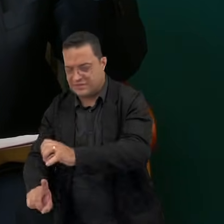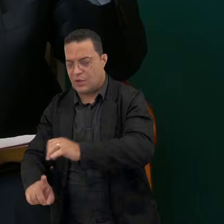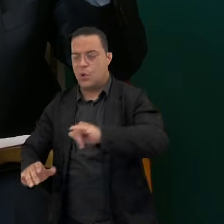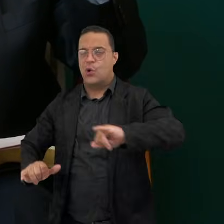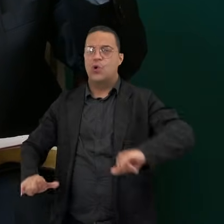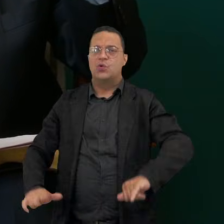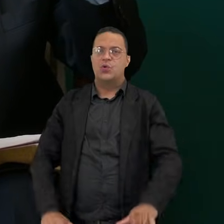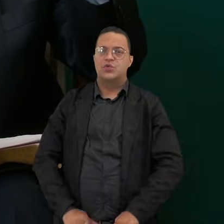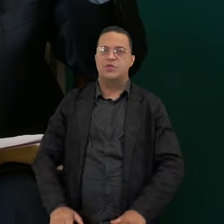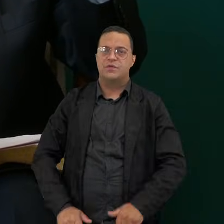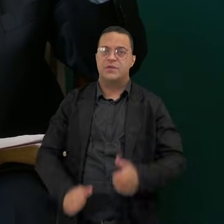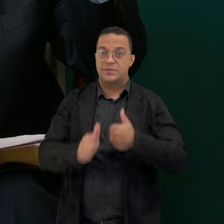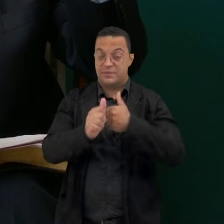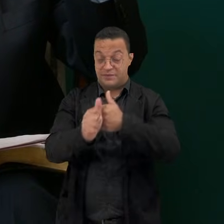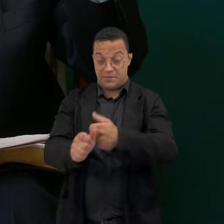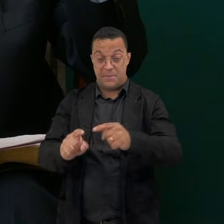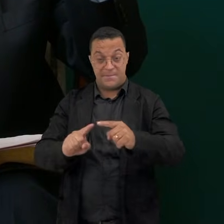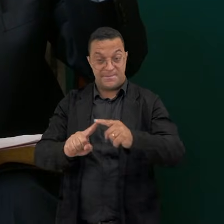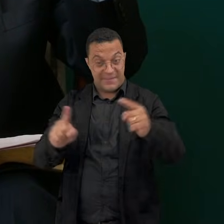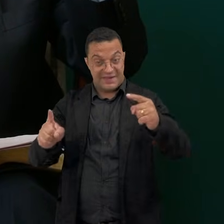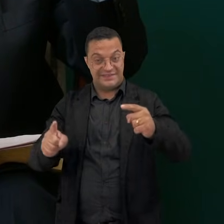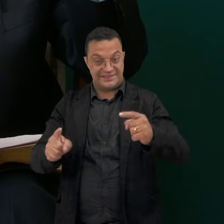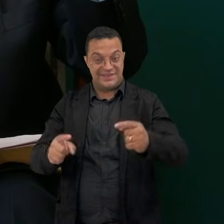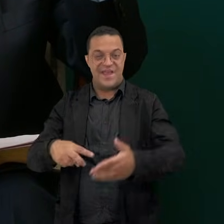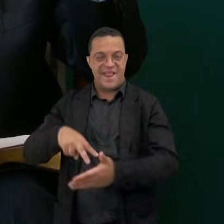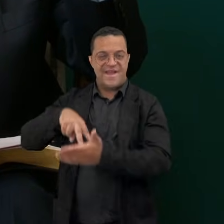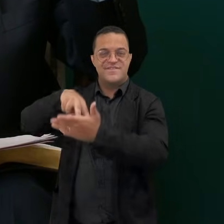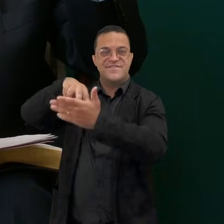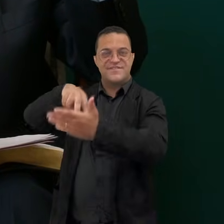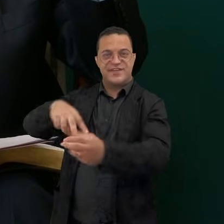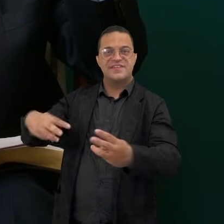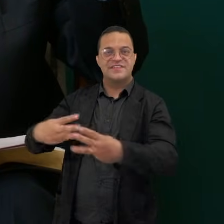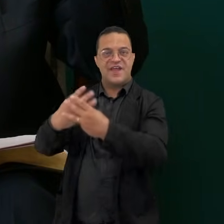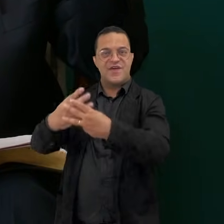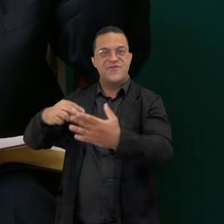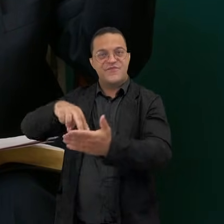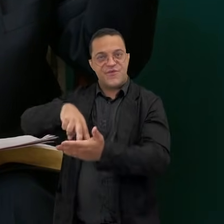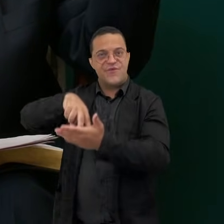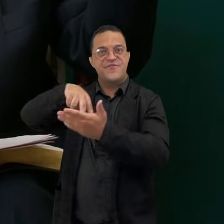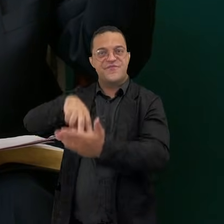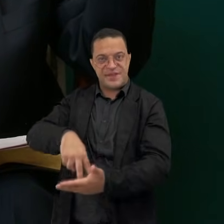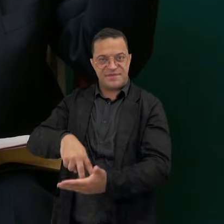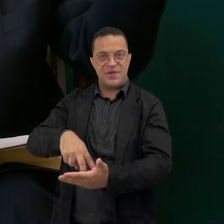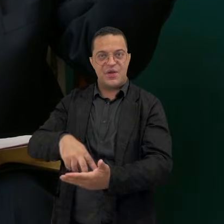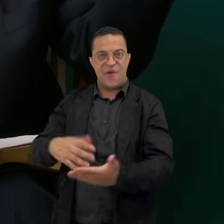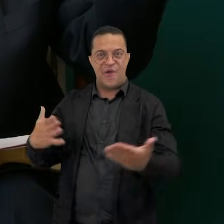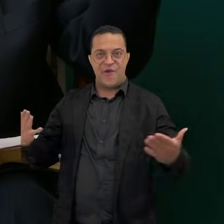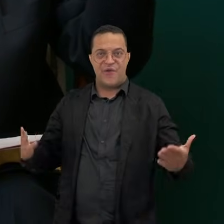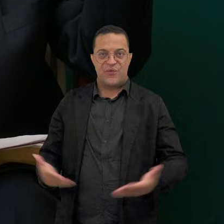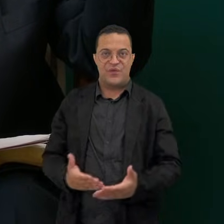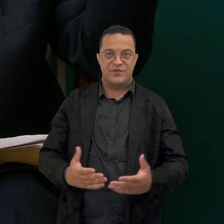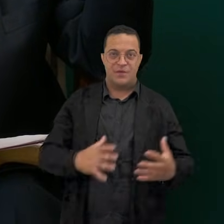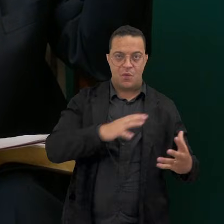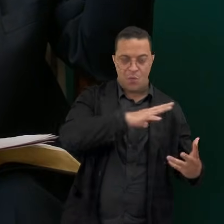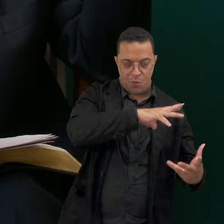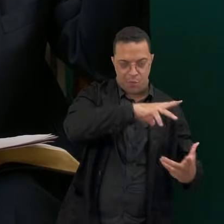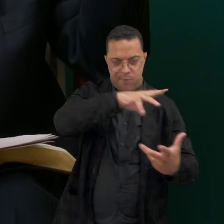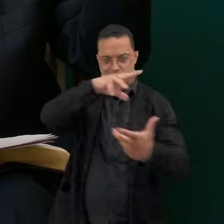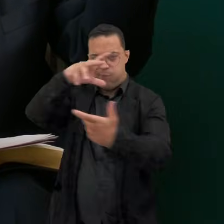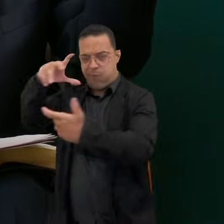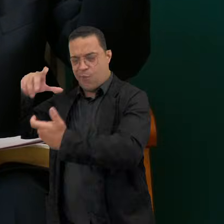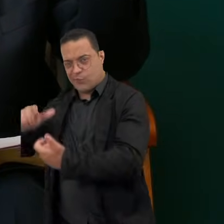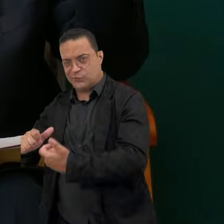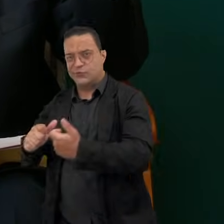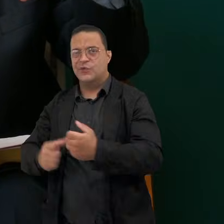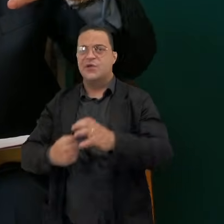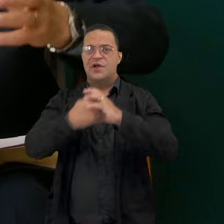a nação tem sido conservada. Isso. E, inclusive, ela se destaca, né, na ciência, em